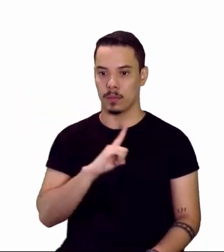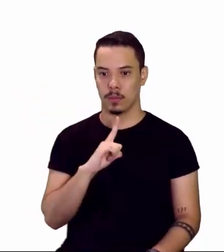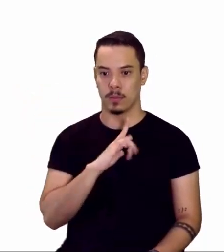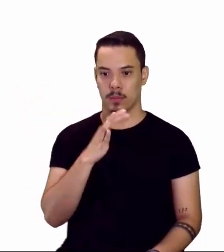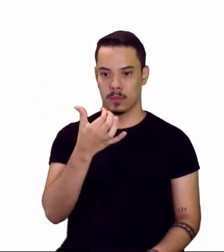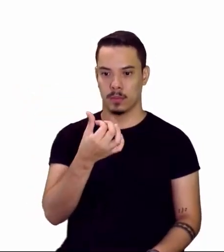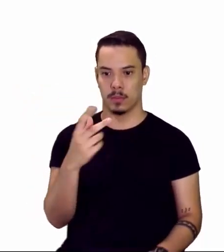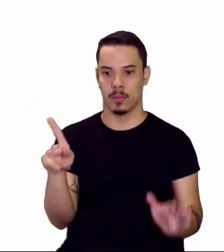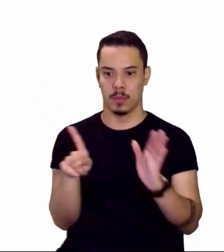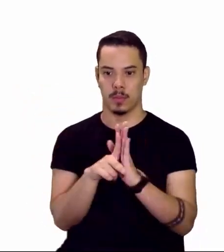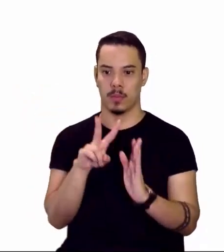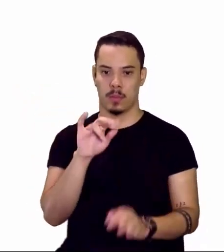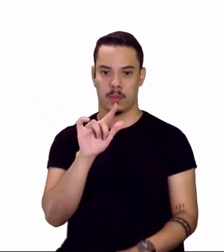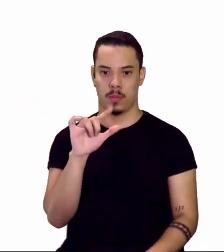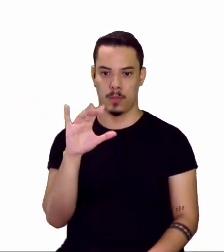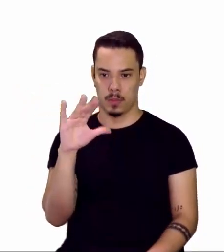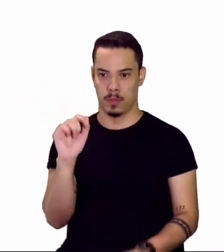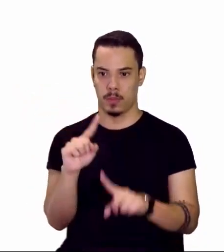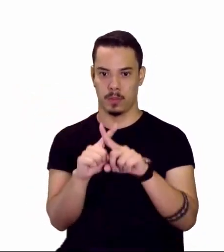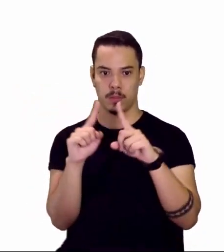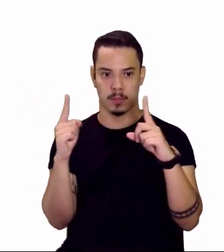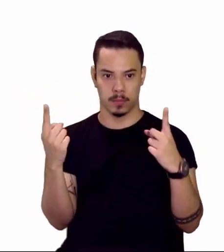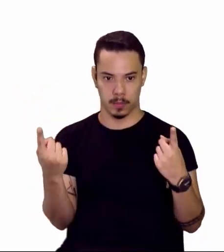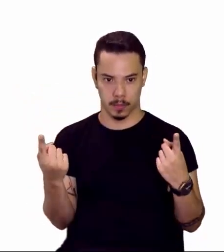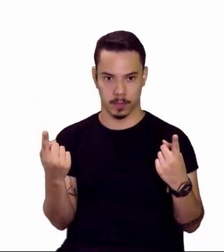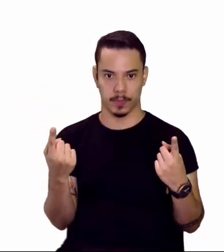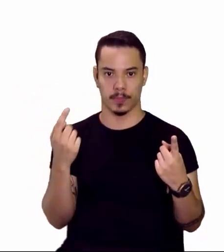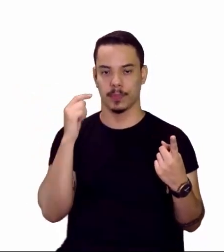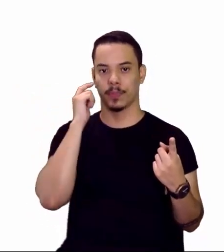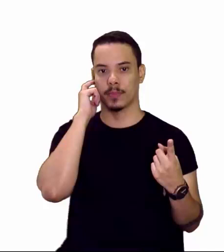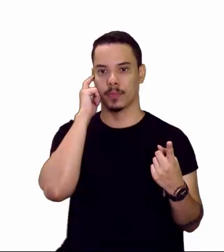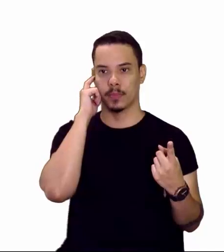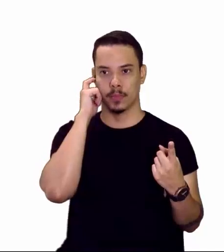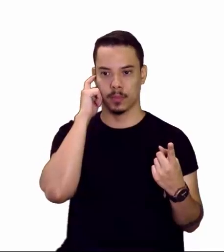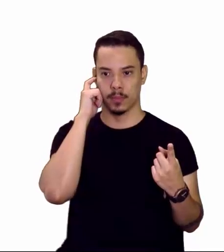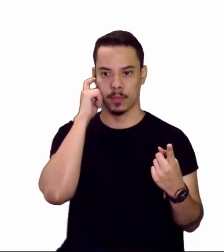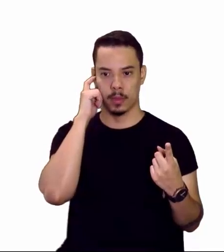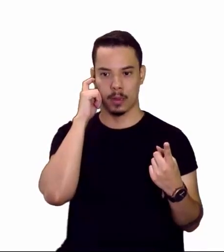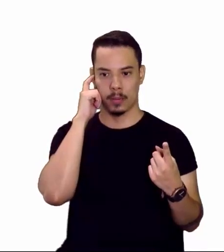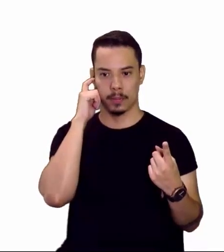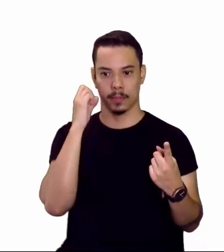valência. No entanto, quando ele faz